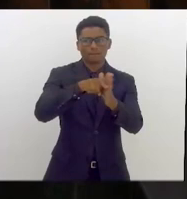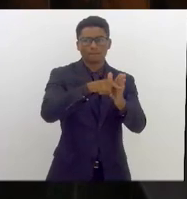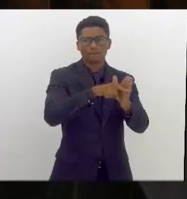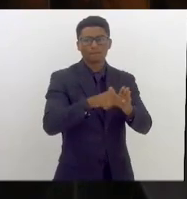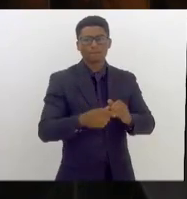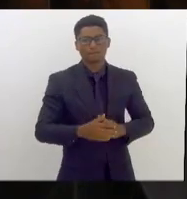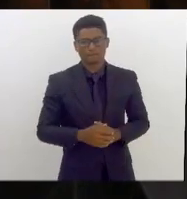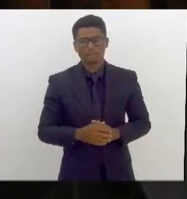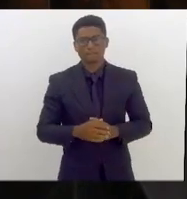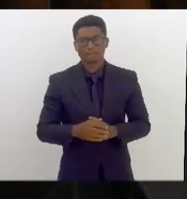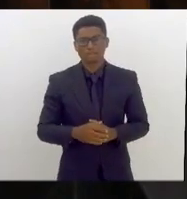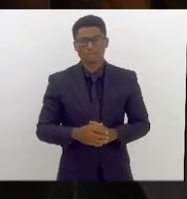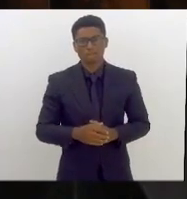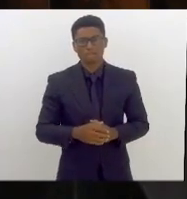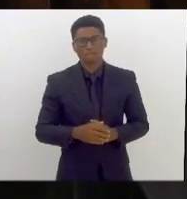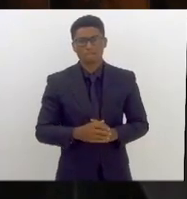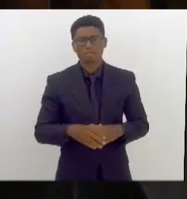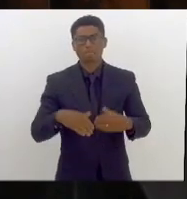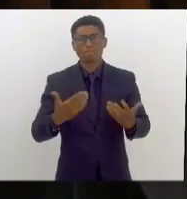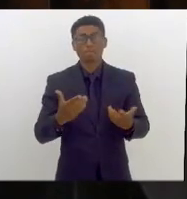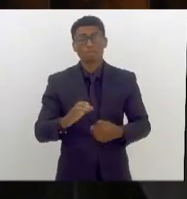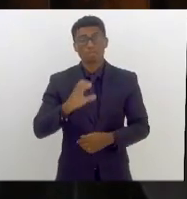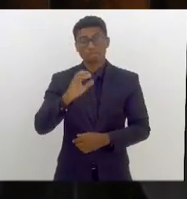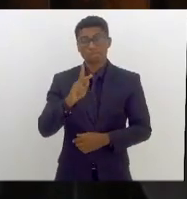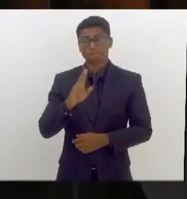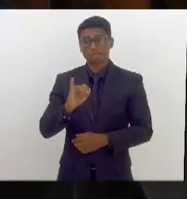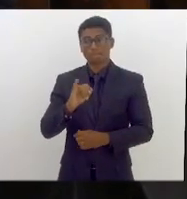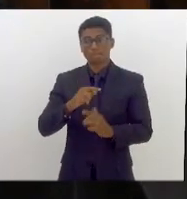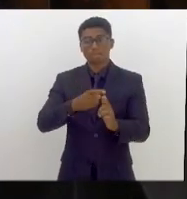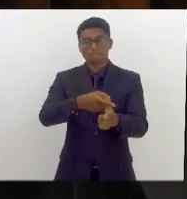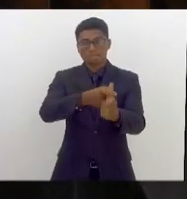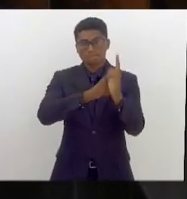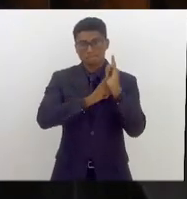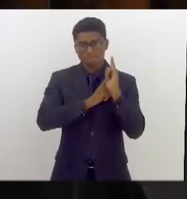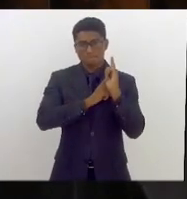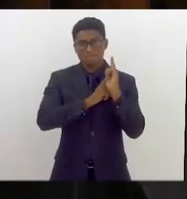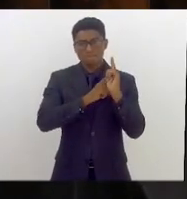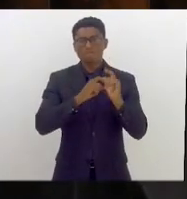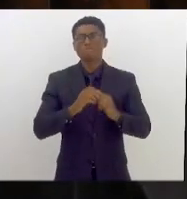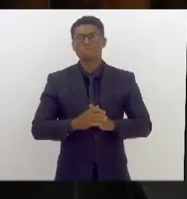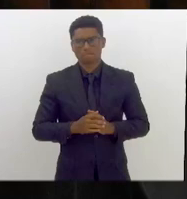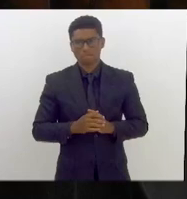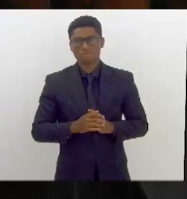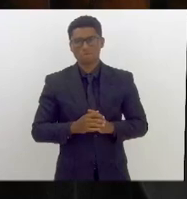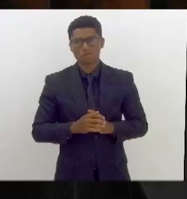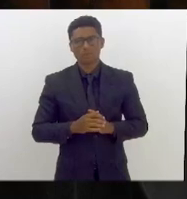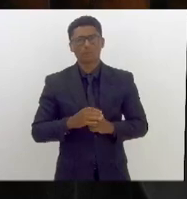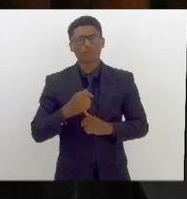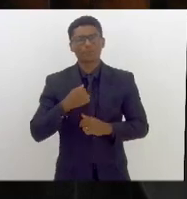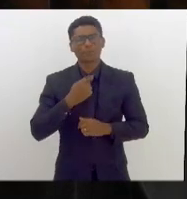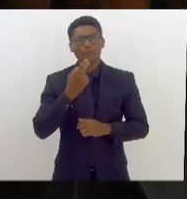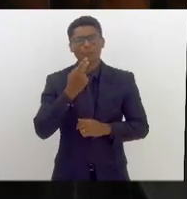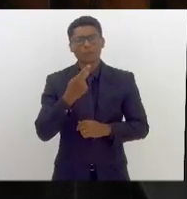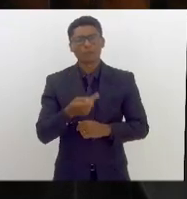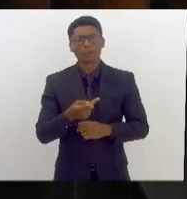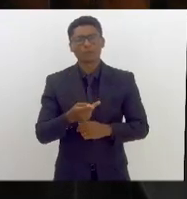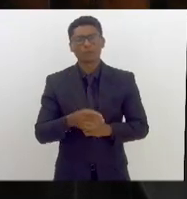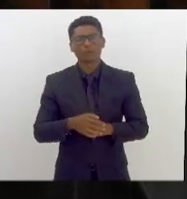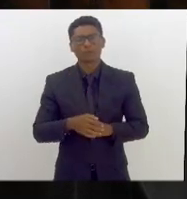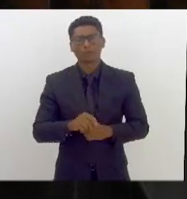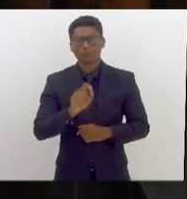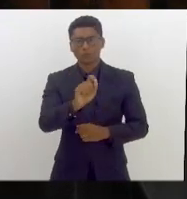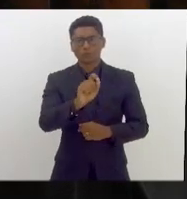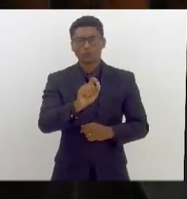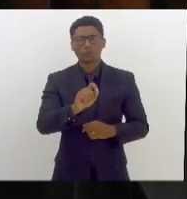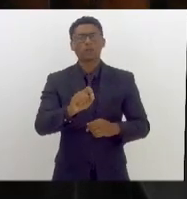interesse público. No caso da CPI, da dívida pública, eu quero ressaltar não só a qualidade